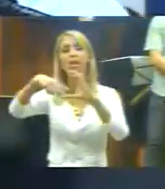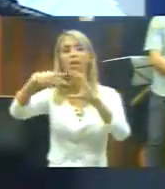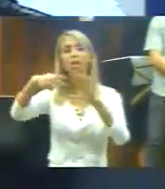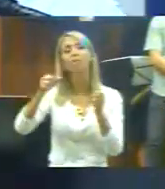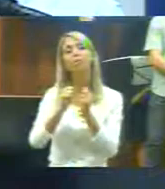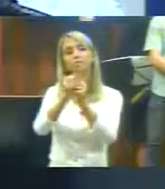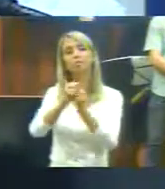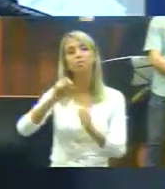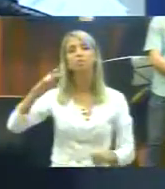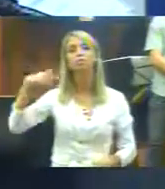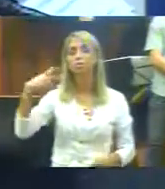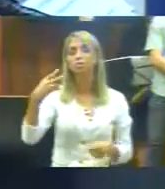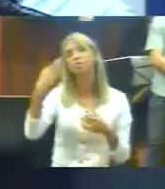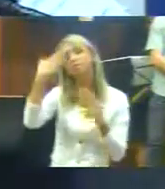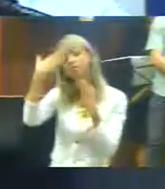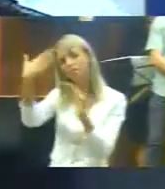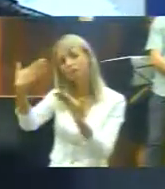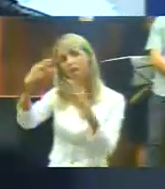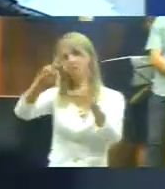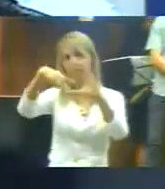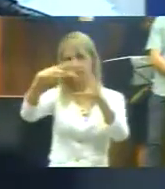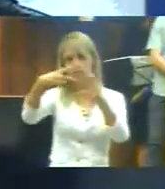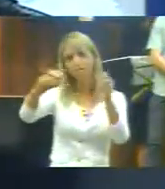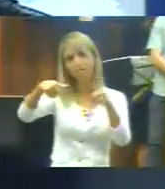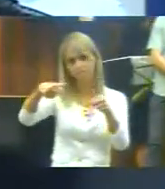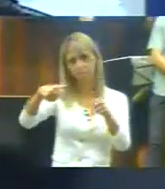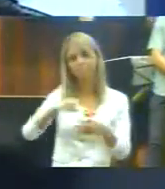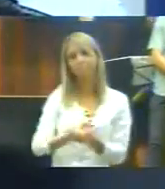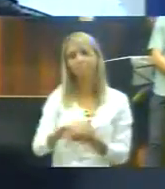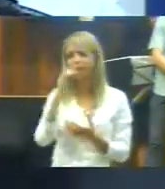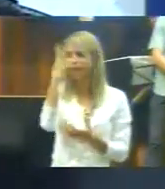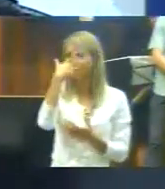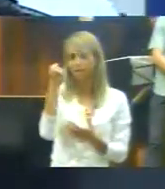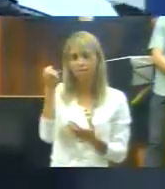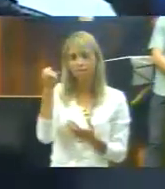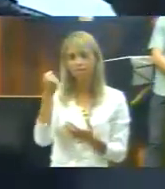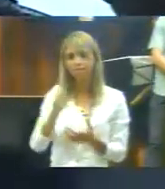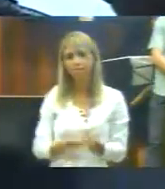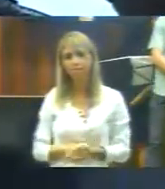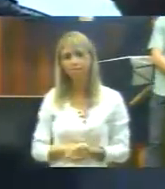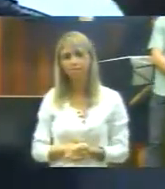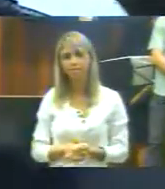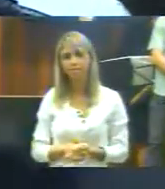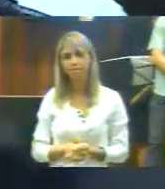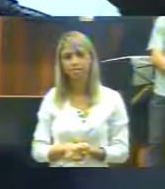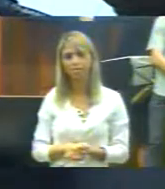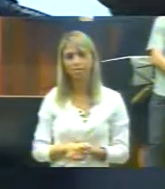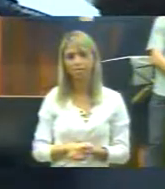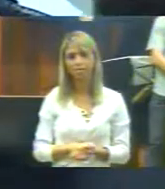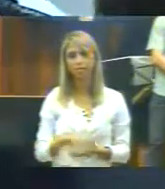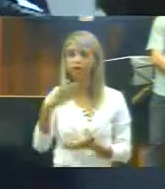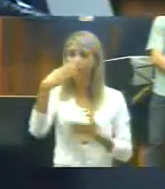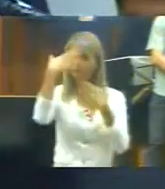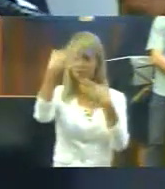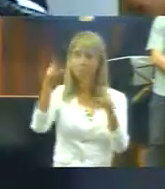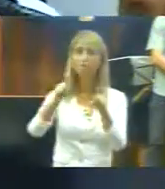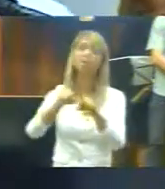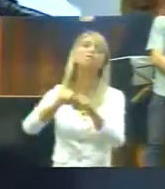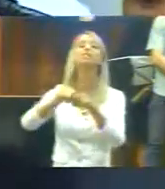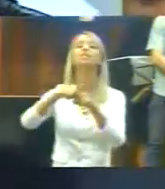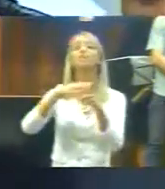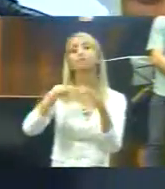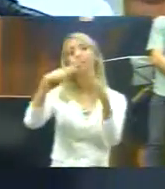os vereadores. Então, muito obrigado à Câmara, a essa casa maravilhosa. E eu gostaria de agradecer também à minha escola,